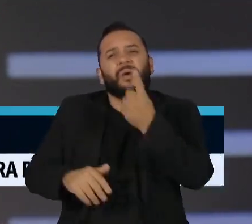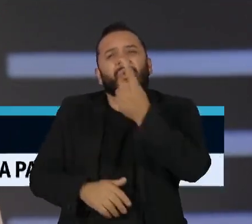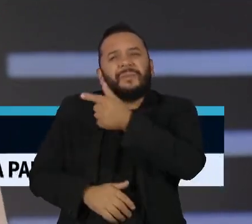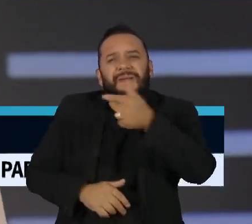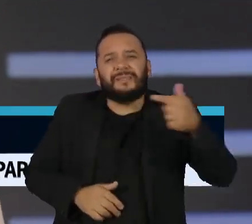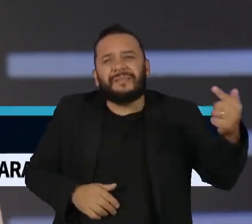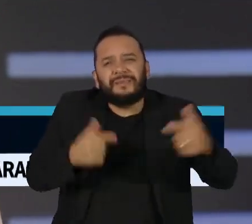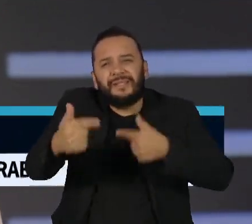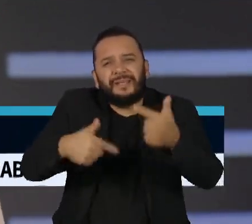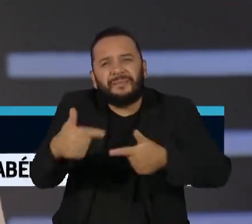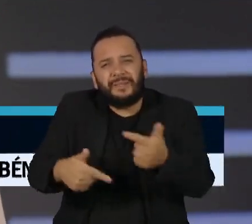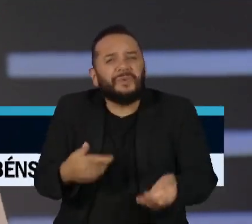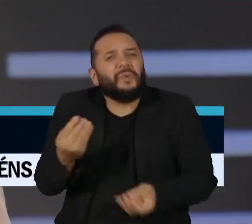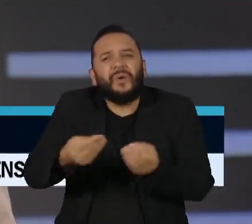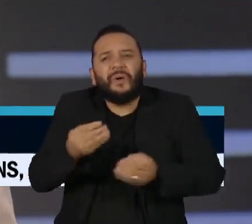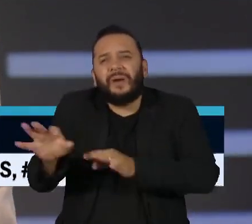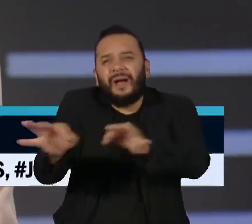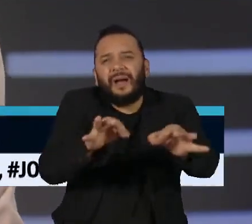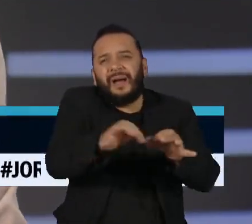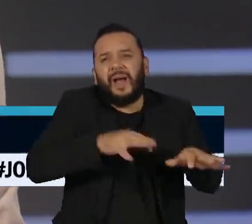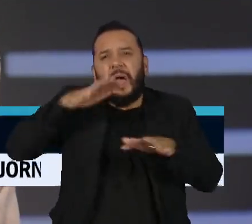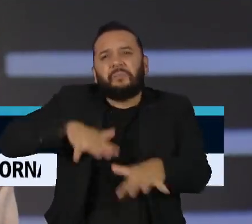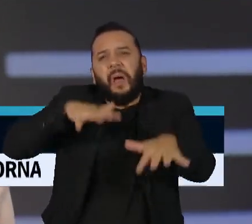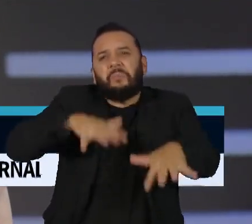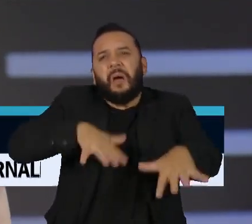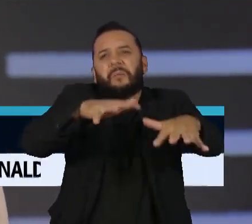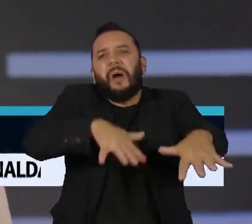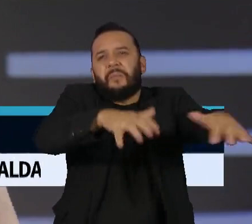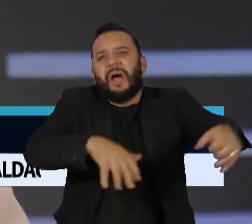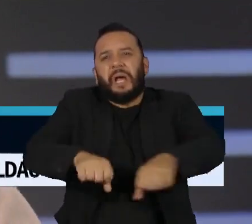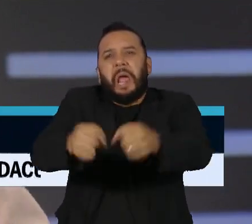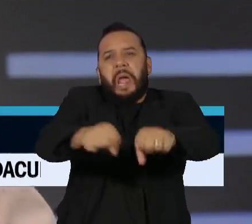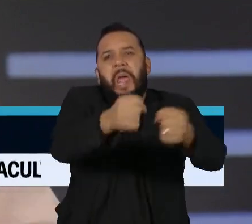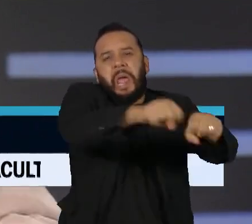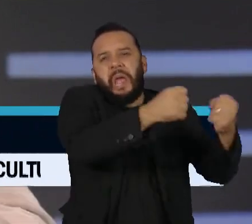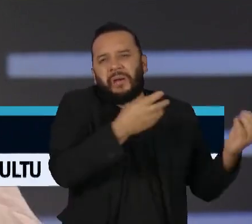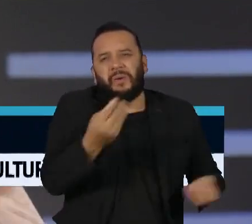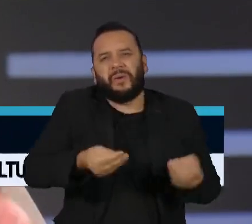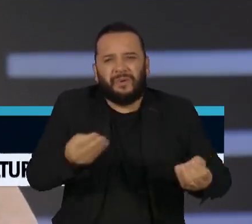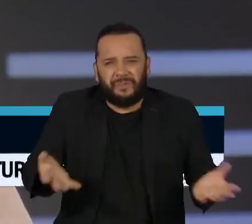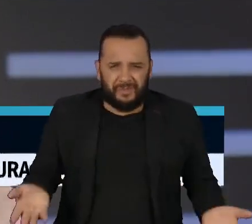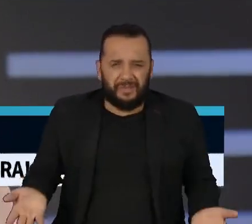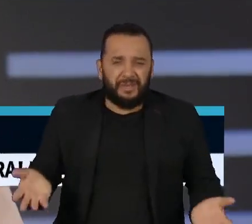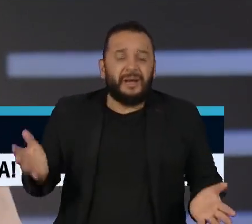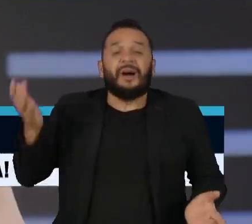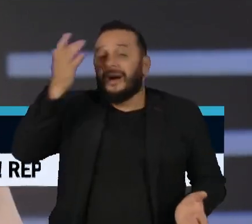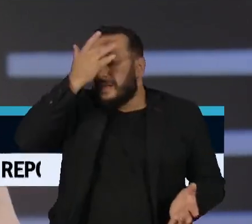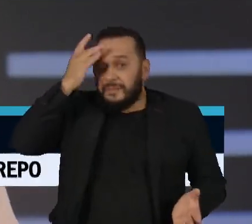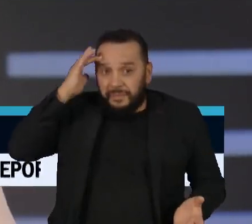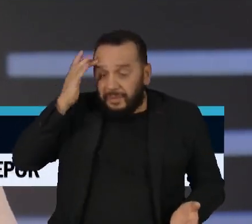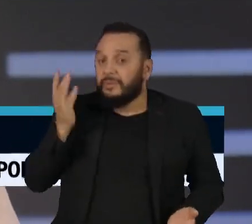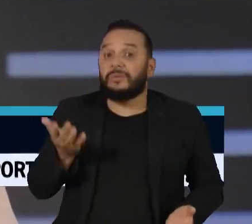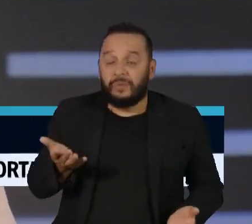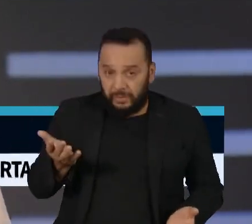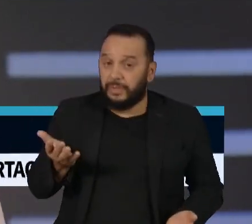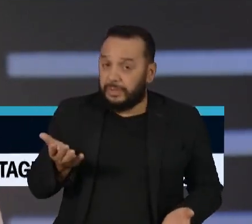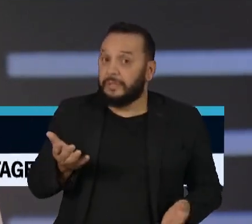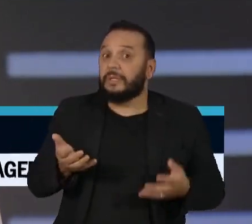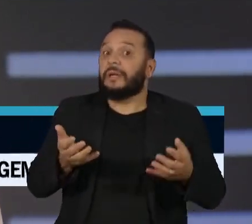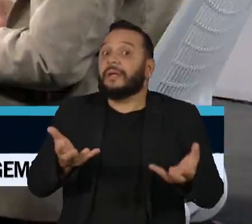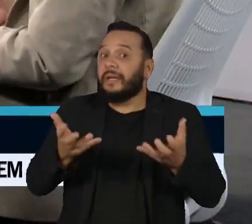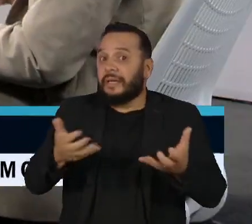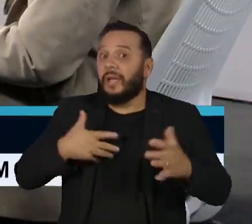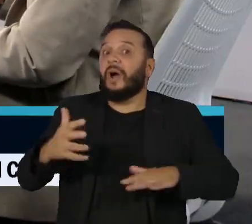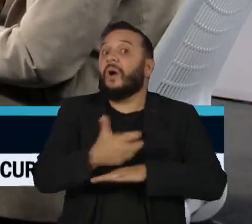premeditar em uma semana um risco enorme como esse de deixar que essas pessoas pu dessem eventualmente era o que eles queriam